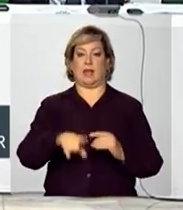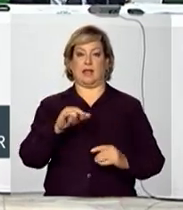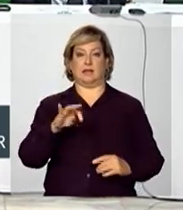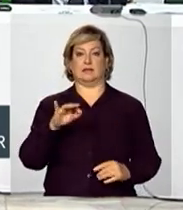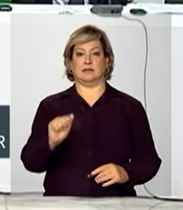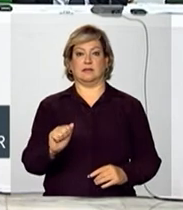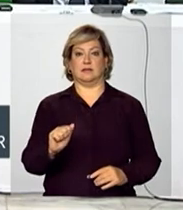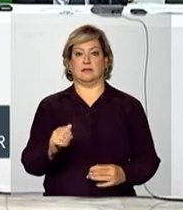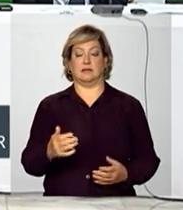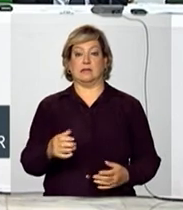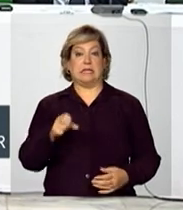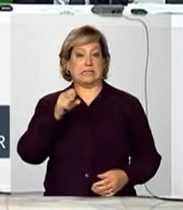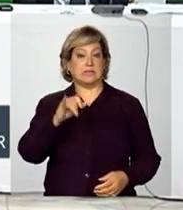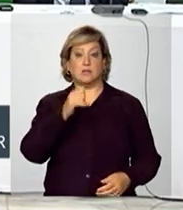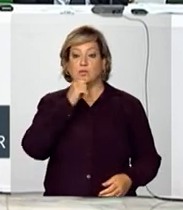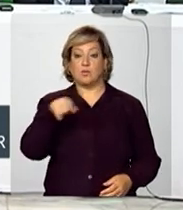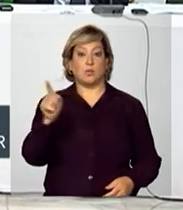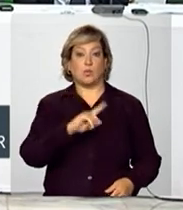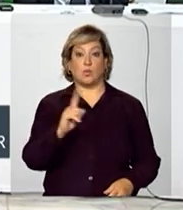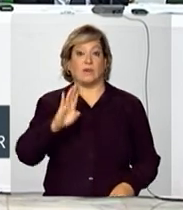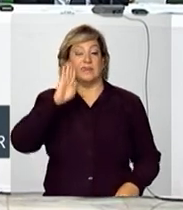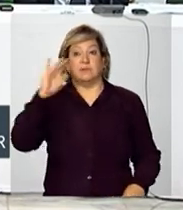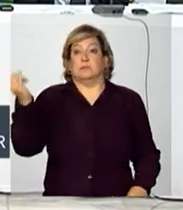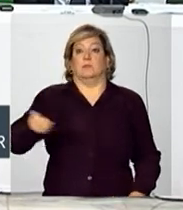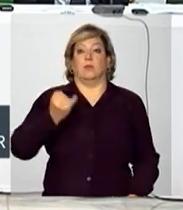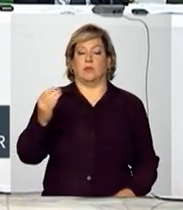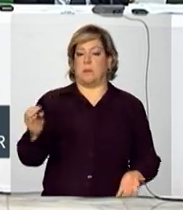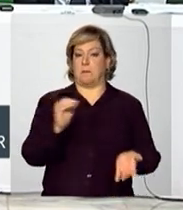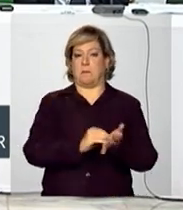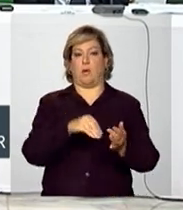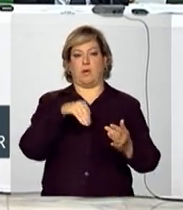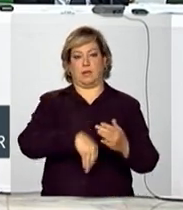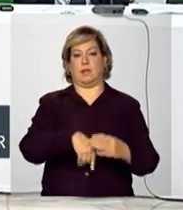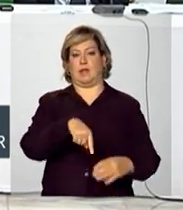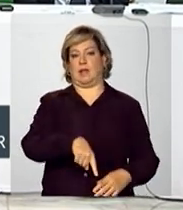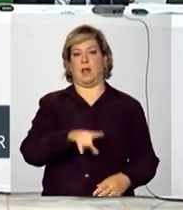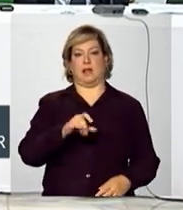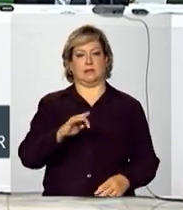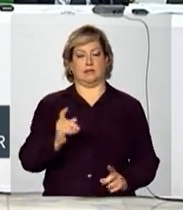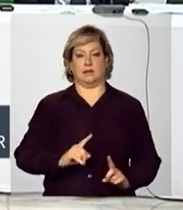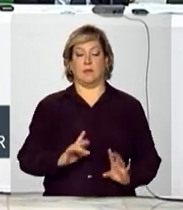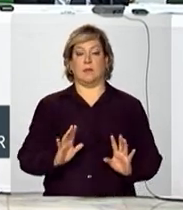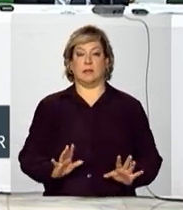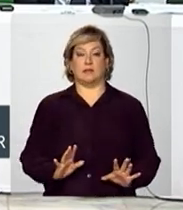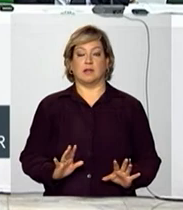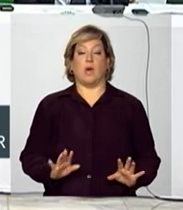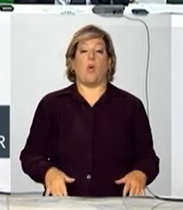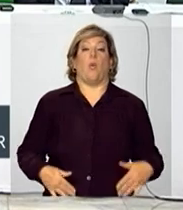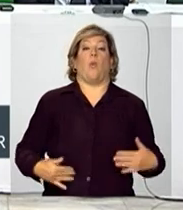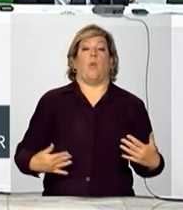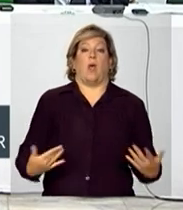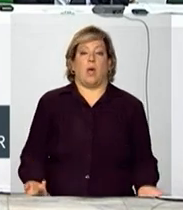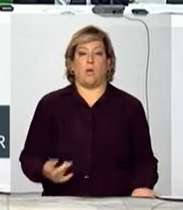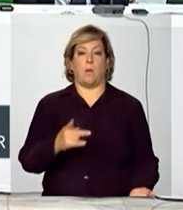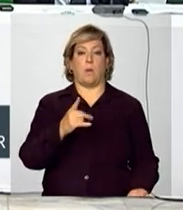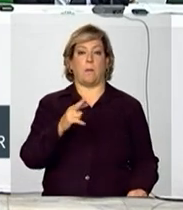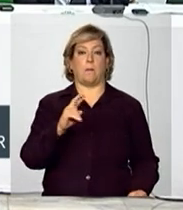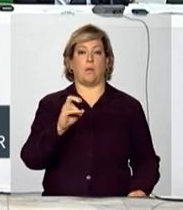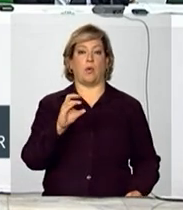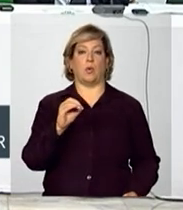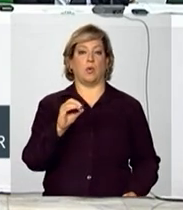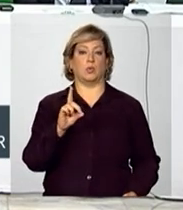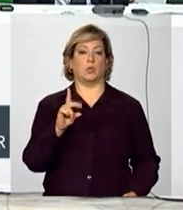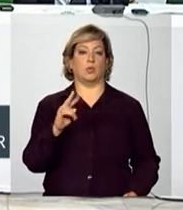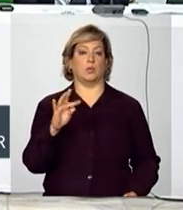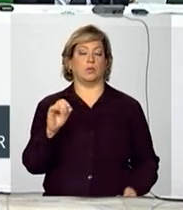é essencial eu não posso colocar o que que nós vamos discutir é quais são os produtos que qualificam isto de